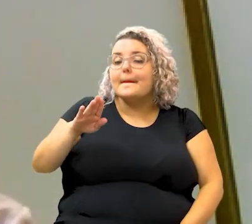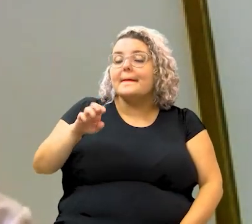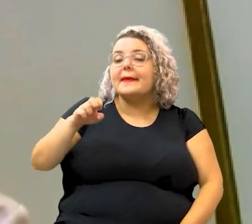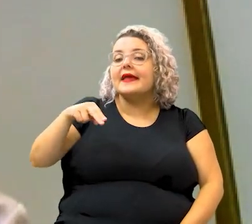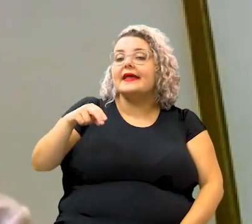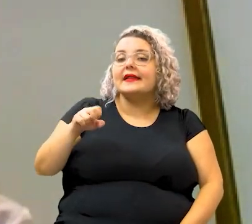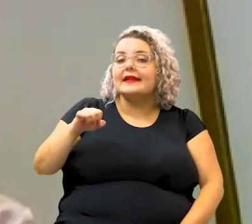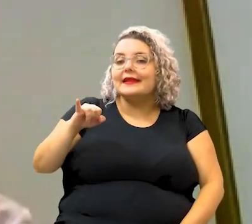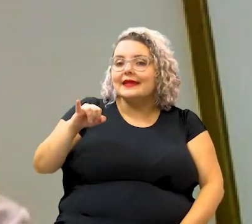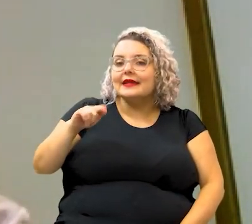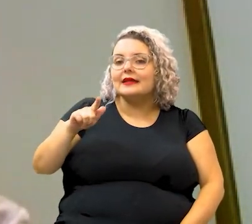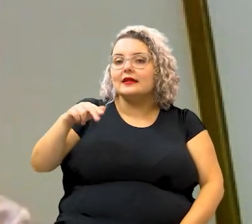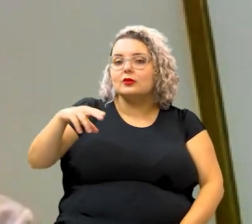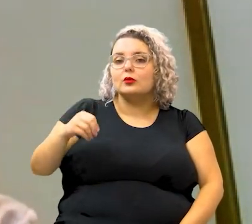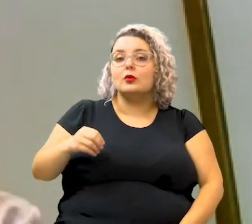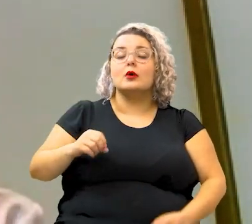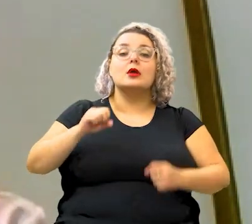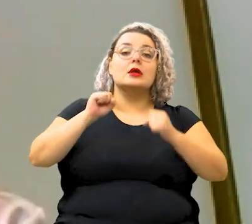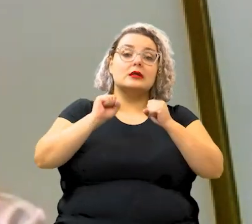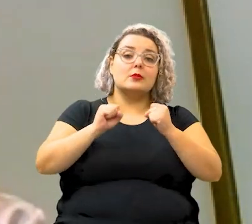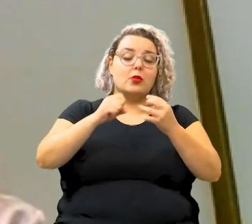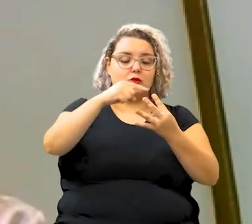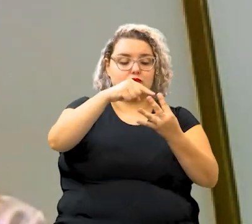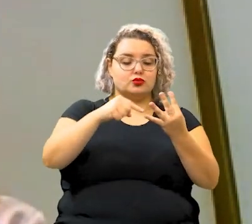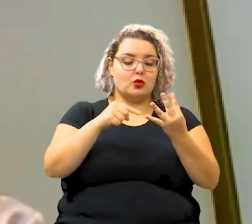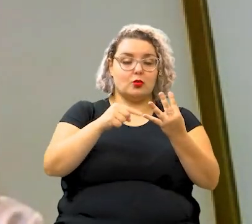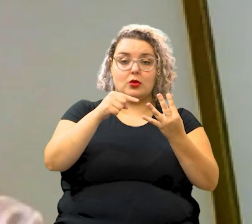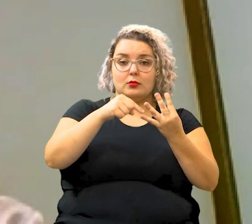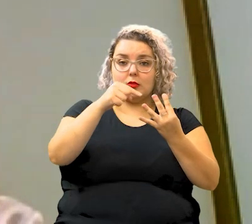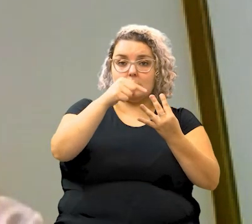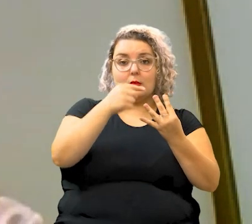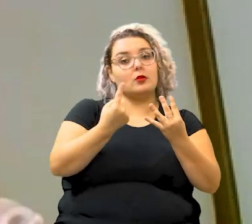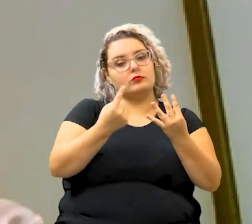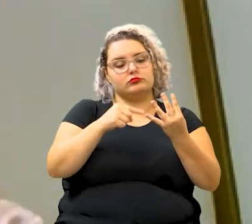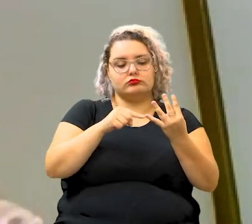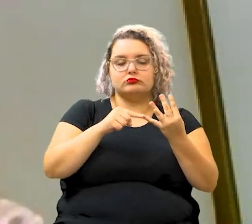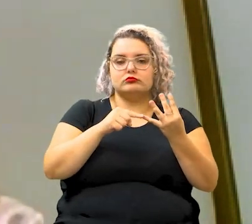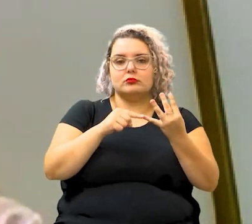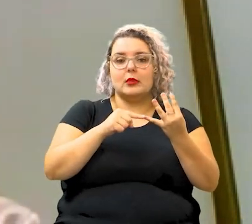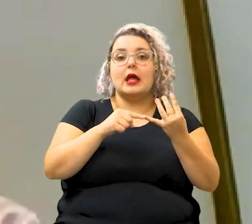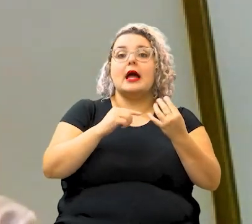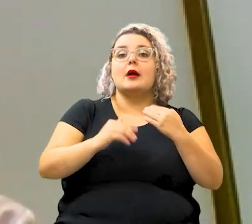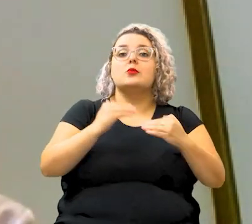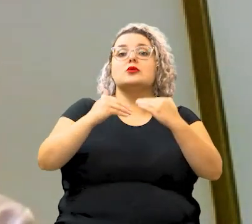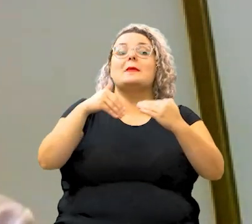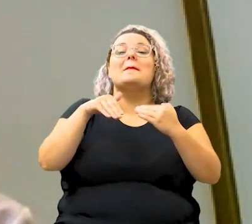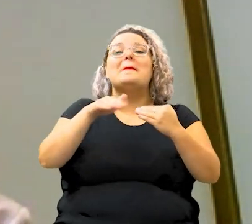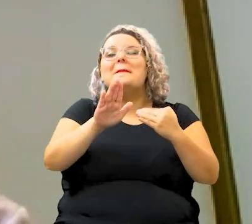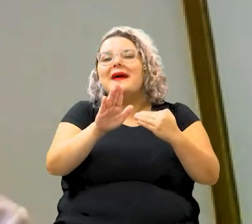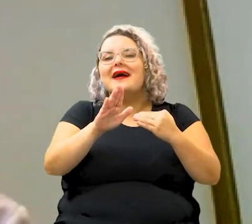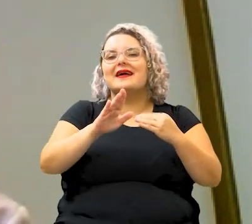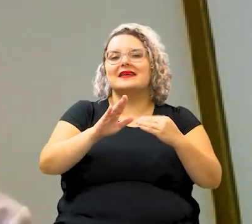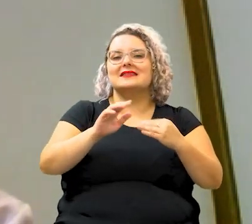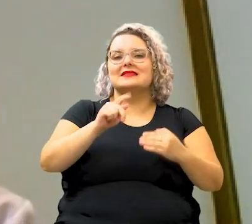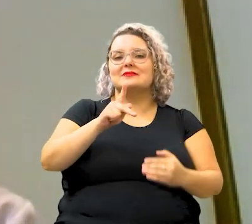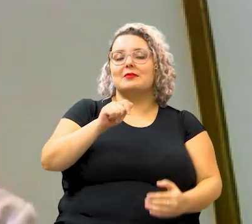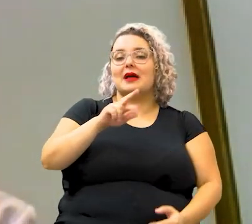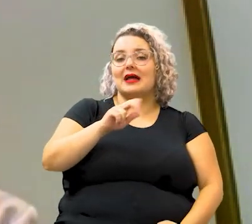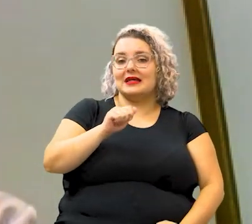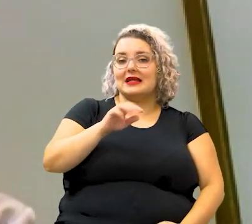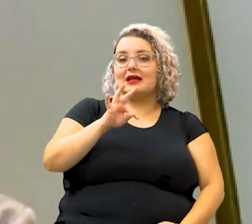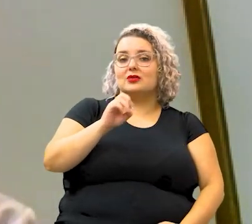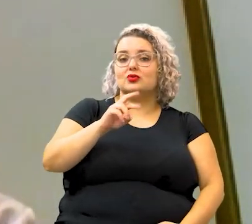acomete uma das 4 glândulas, e ele faz com que essa glândula comece a produzir mais paratormônio do que normal.